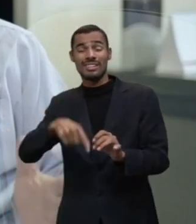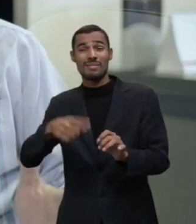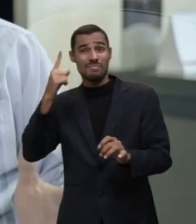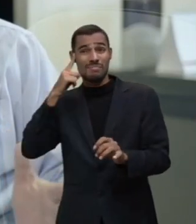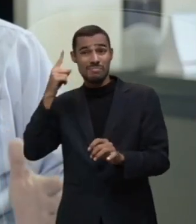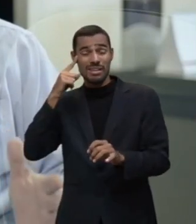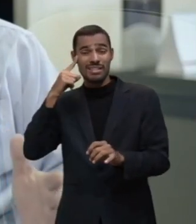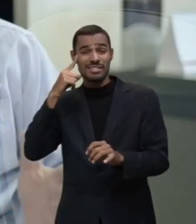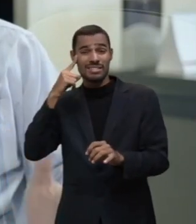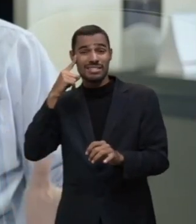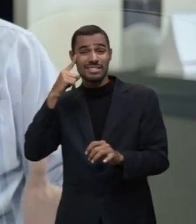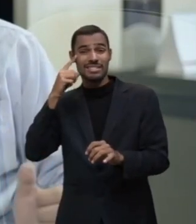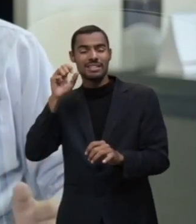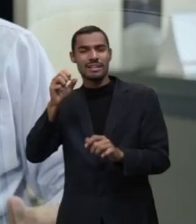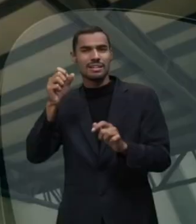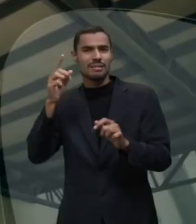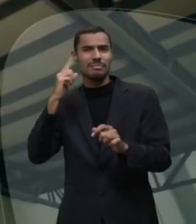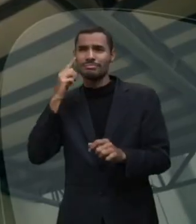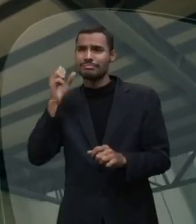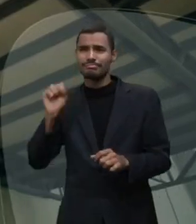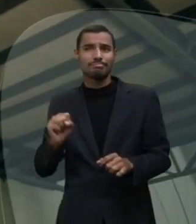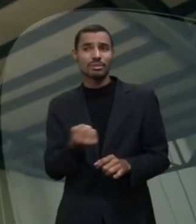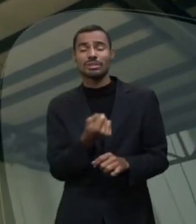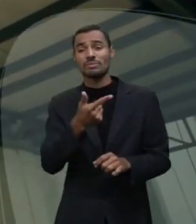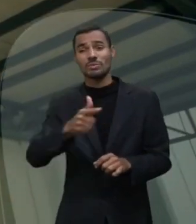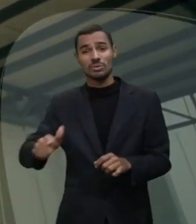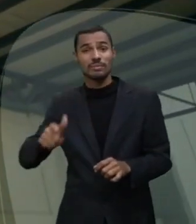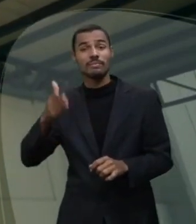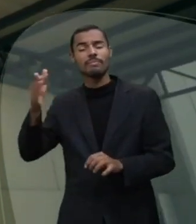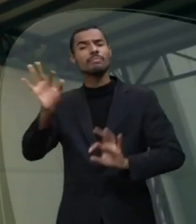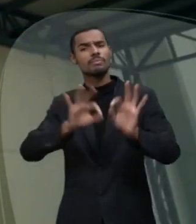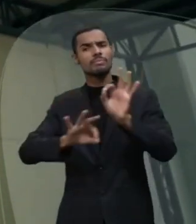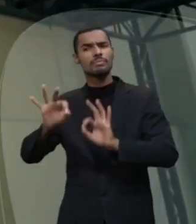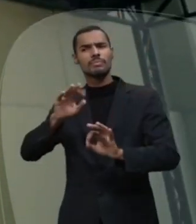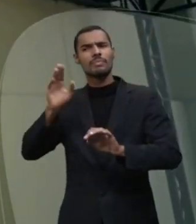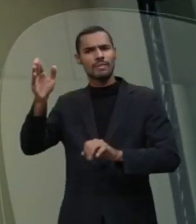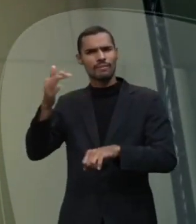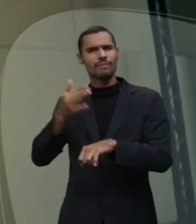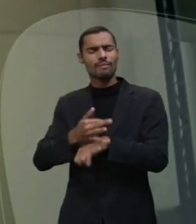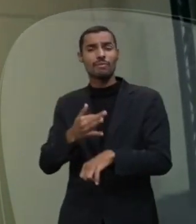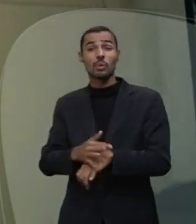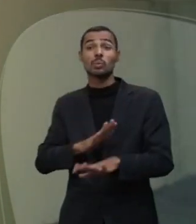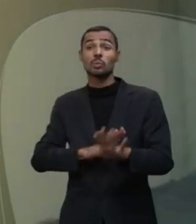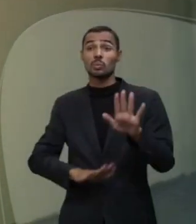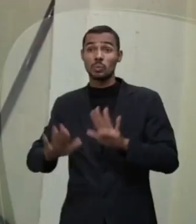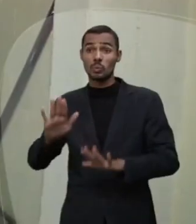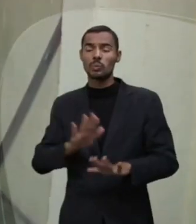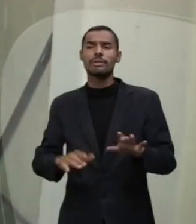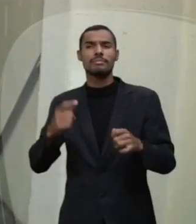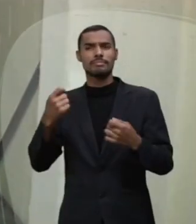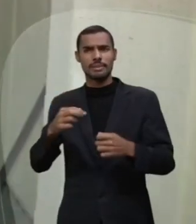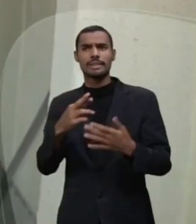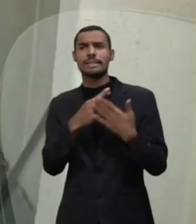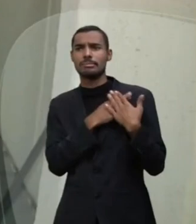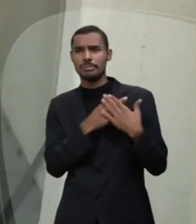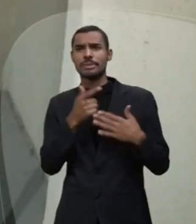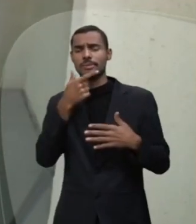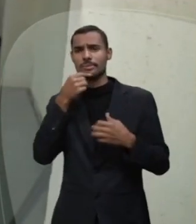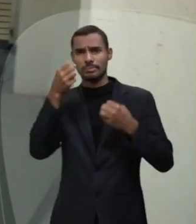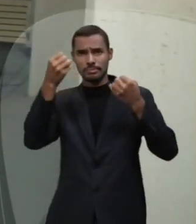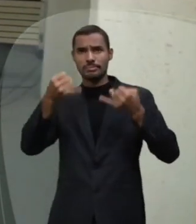ou muito difícil ou impossível. Mas o uso dessas estruturas exige cuidados, como explica o responsável técnico